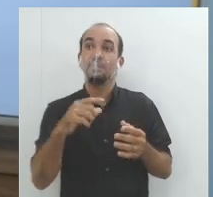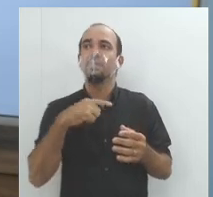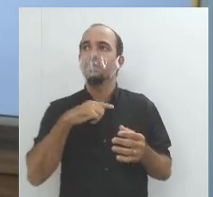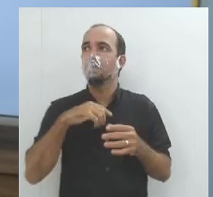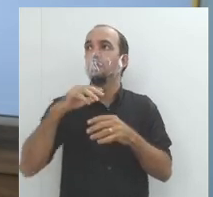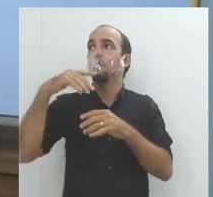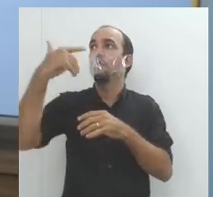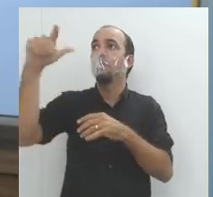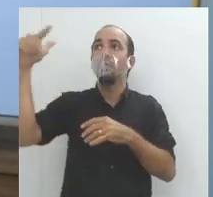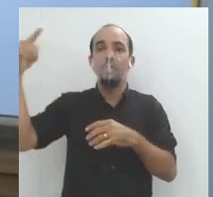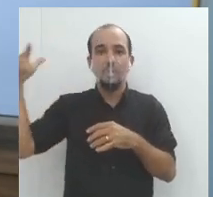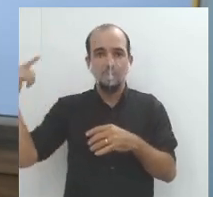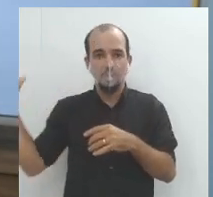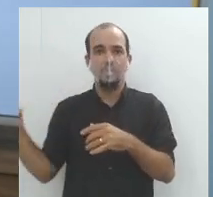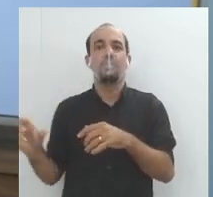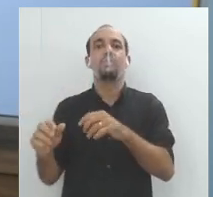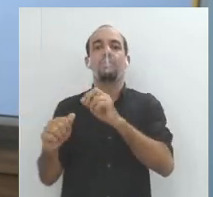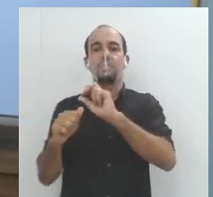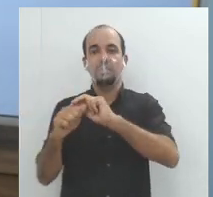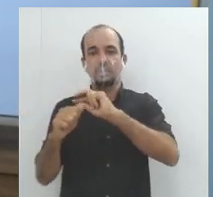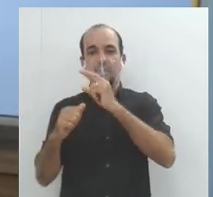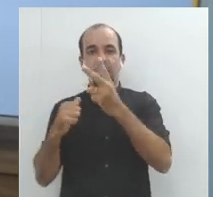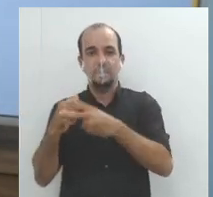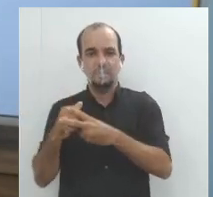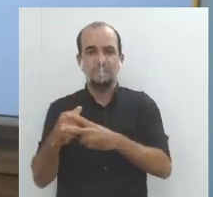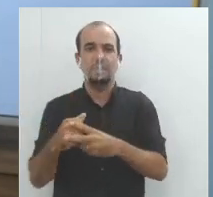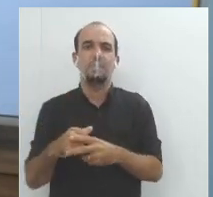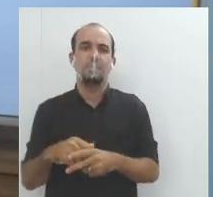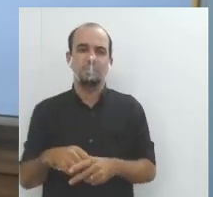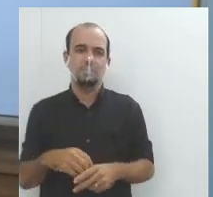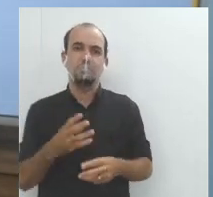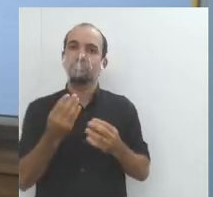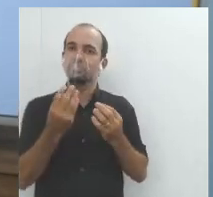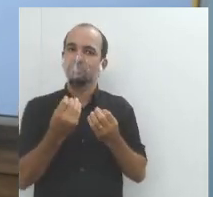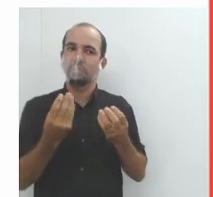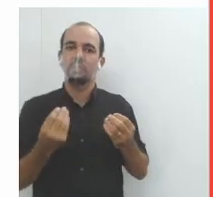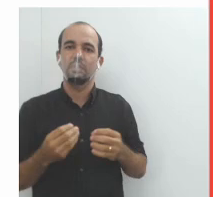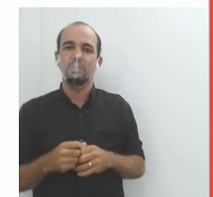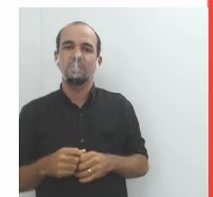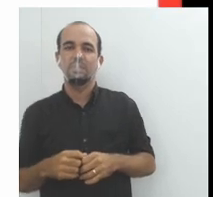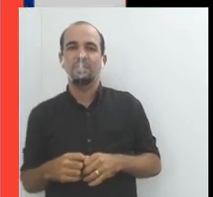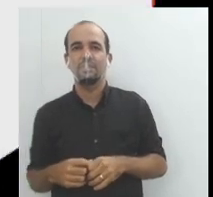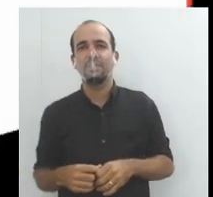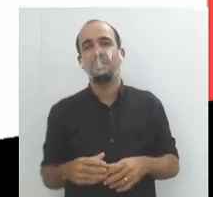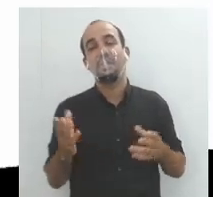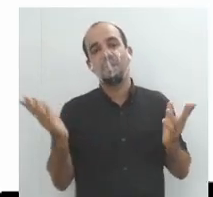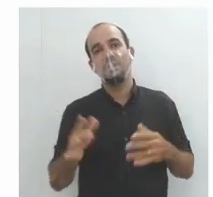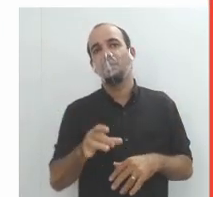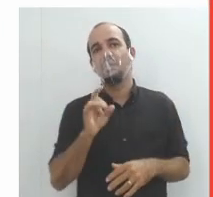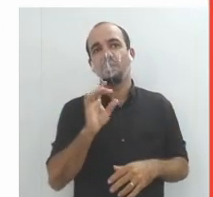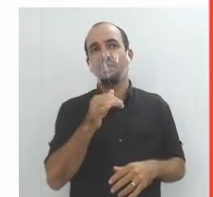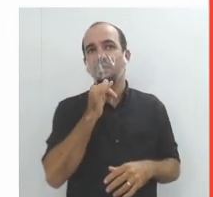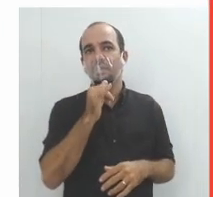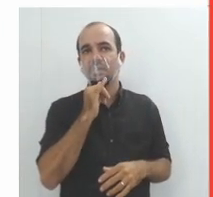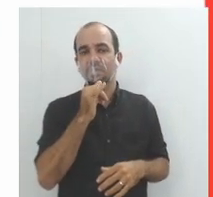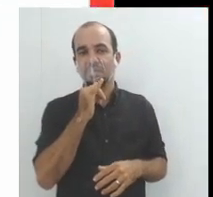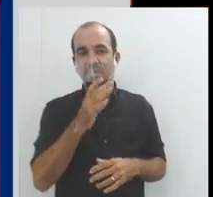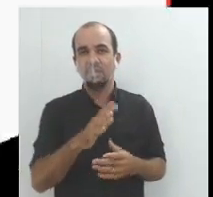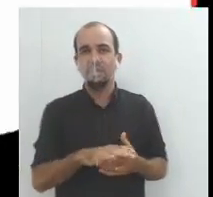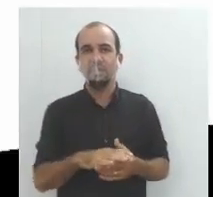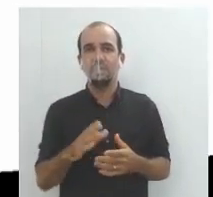muitos outras circunstâncias adverbiais, tá? E aí eu vou passar para você